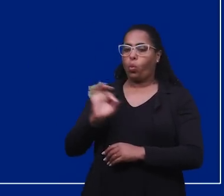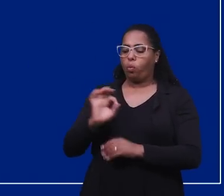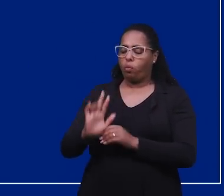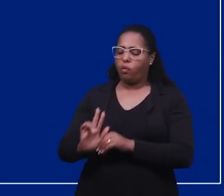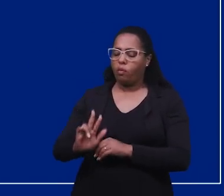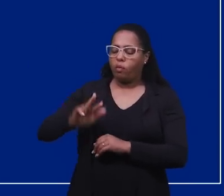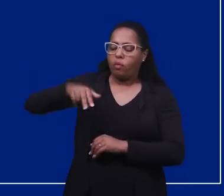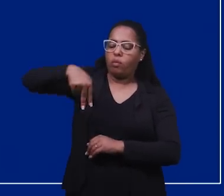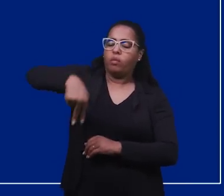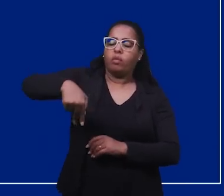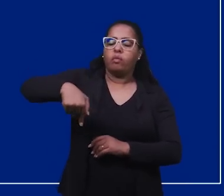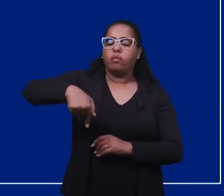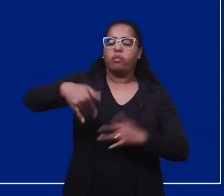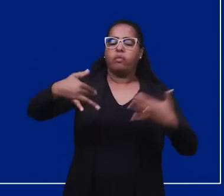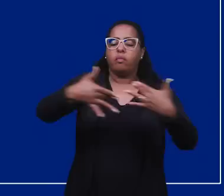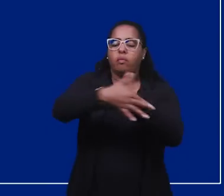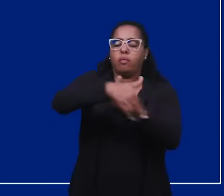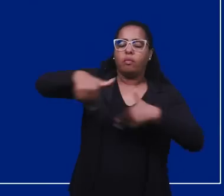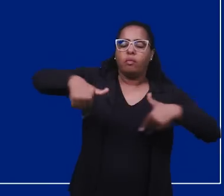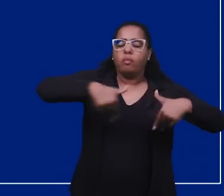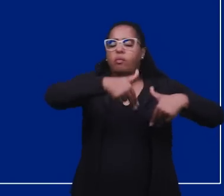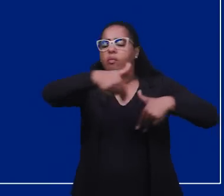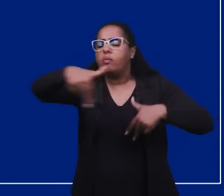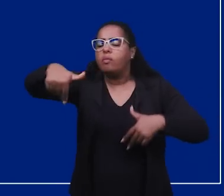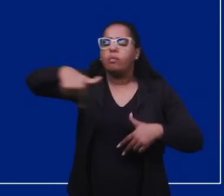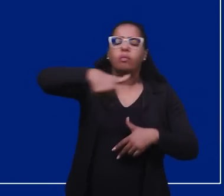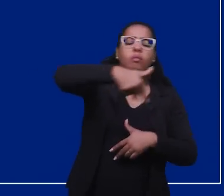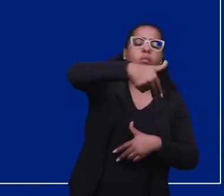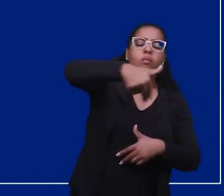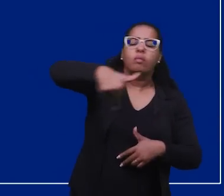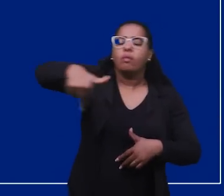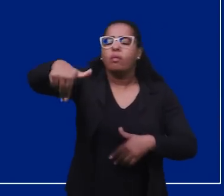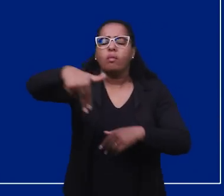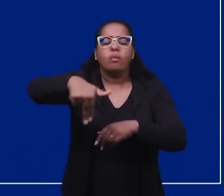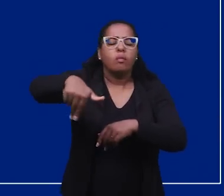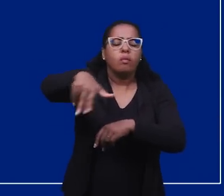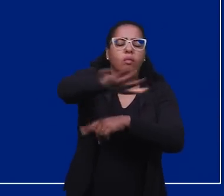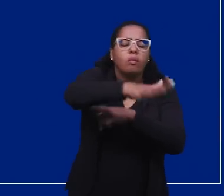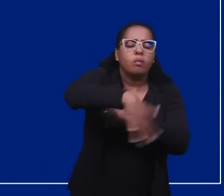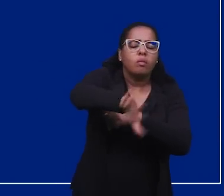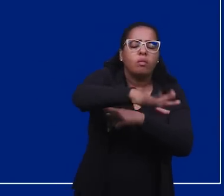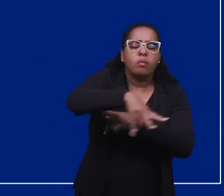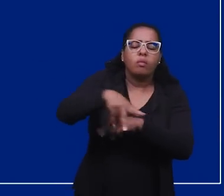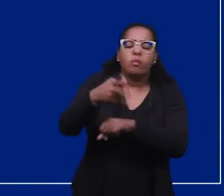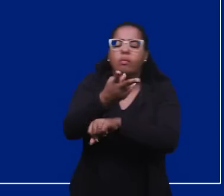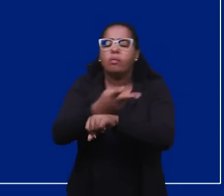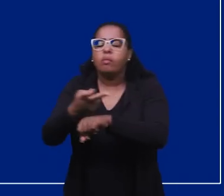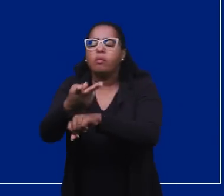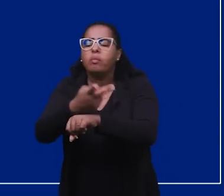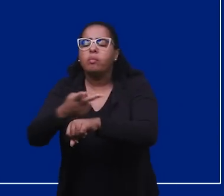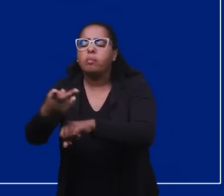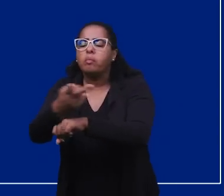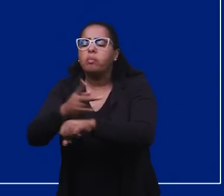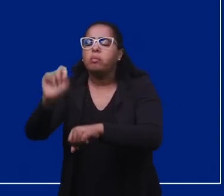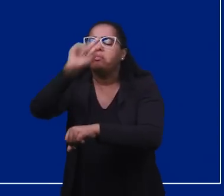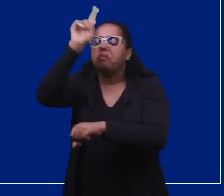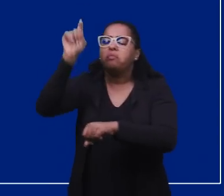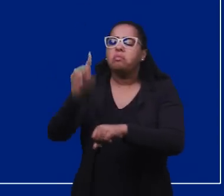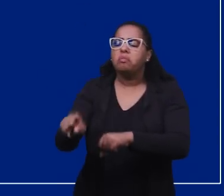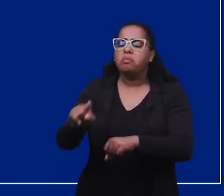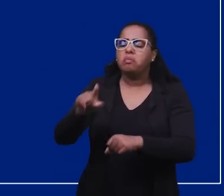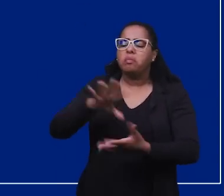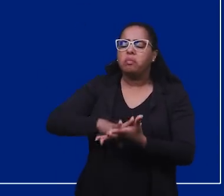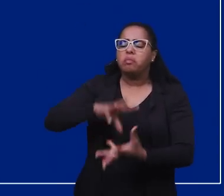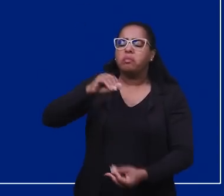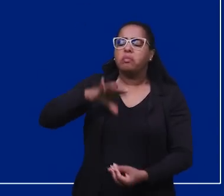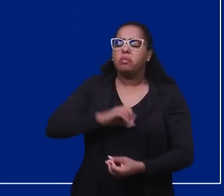Levantar-me-ei, pois, e rodearei a cidade pelas ruas e pelas praças. Buscarei aquele a quem ama a minha